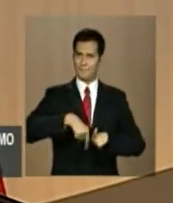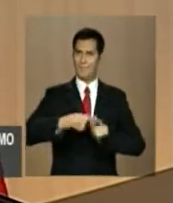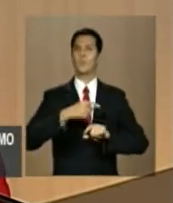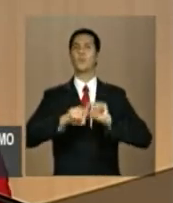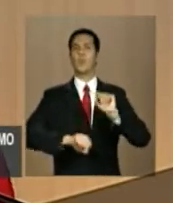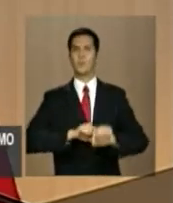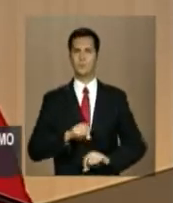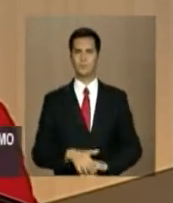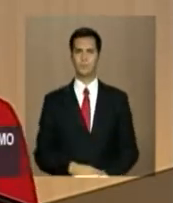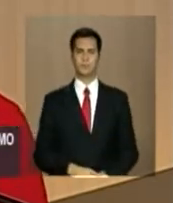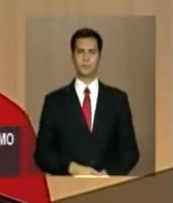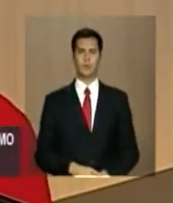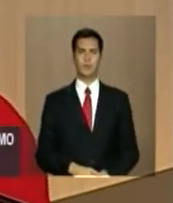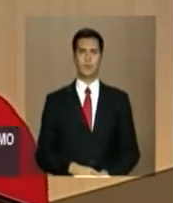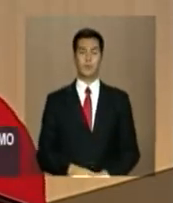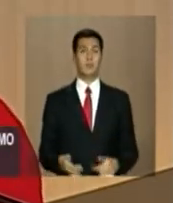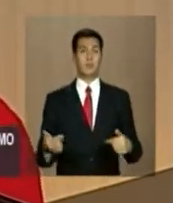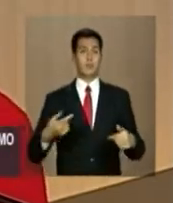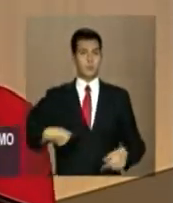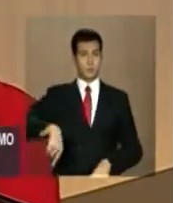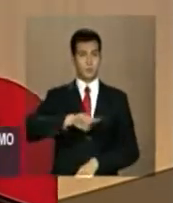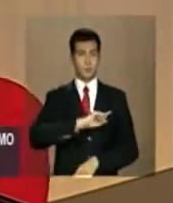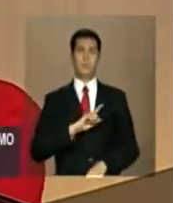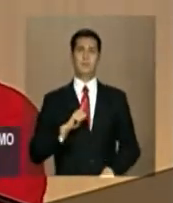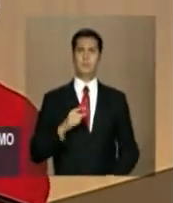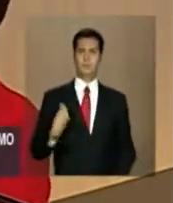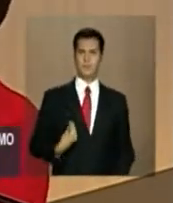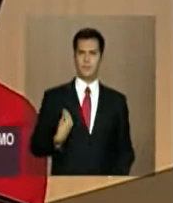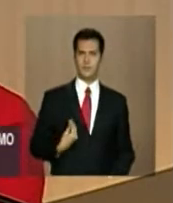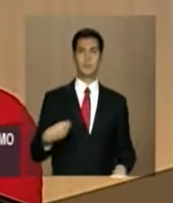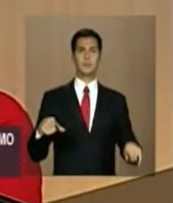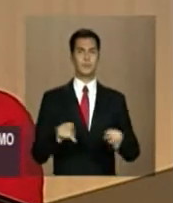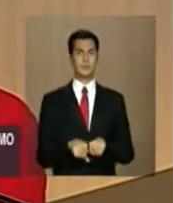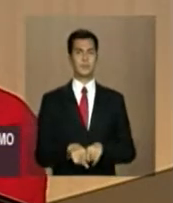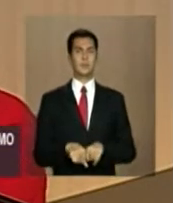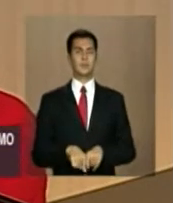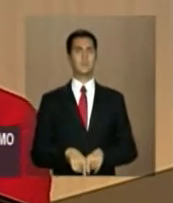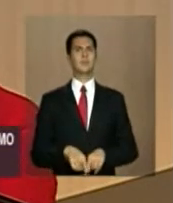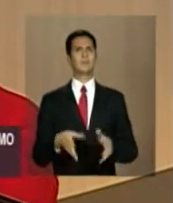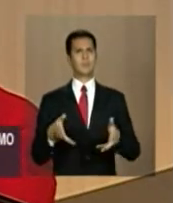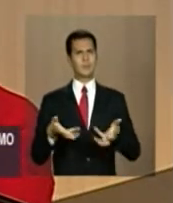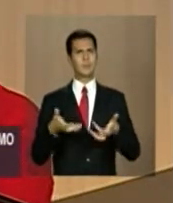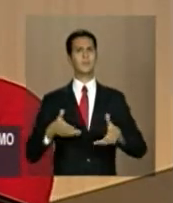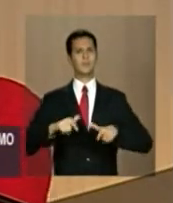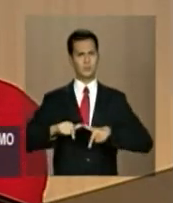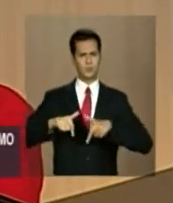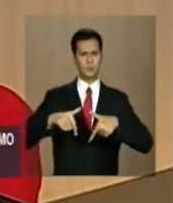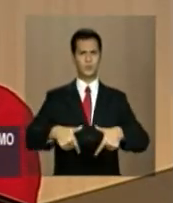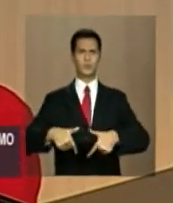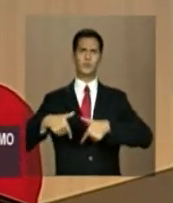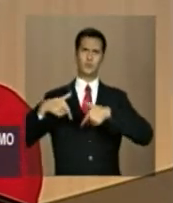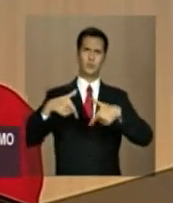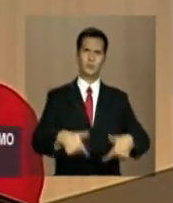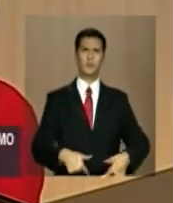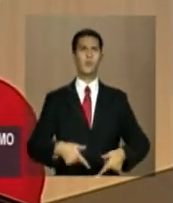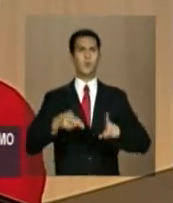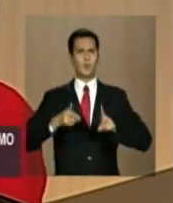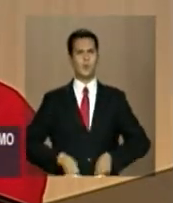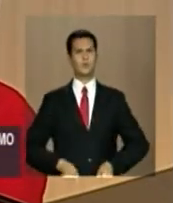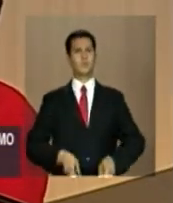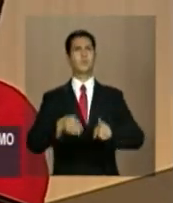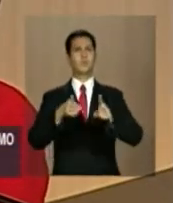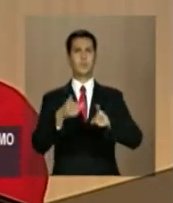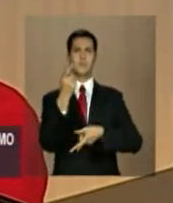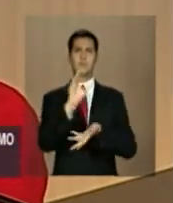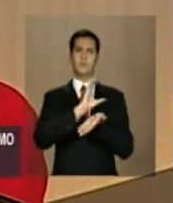que nós estamos e devemos continuar, Sérgio, fazendo o maior esforço para manter os investimentos